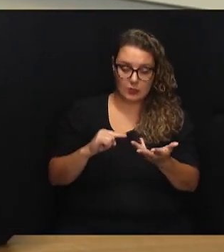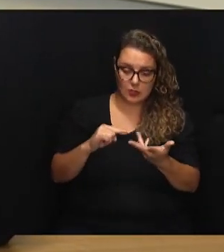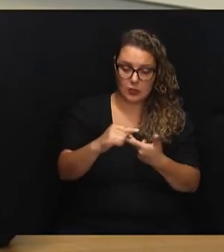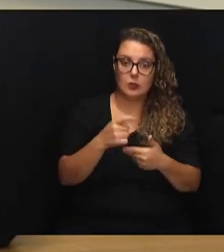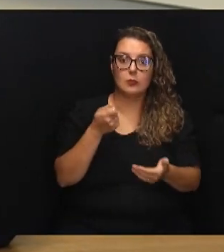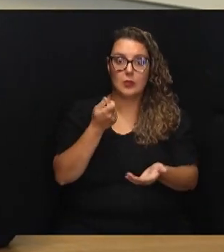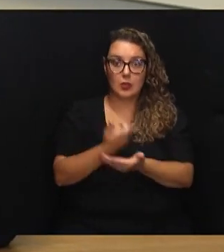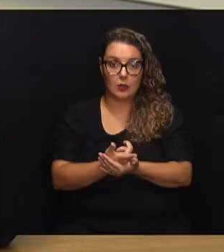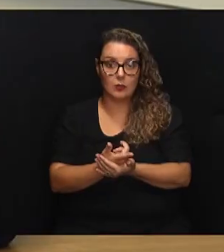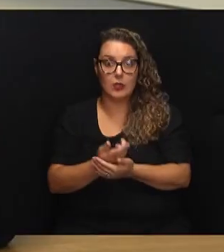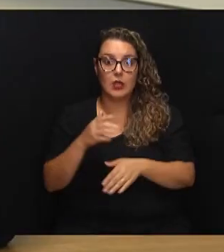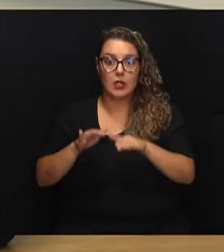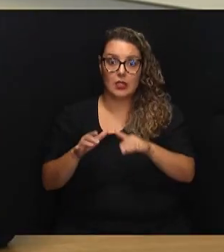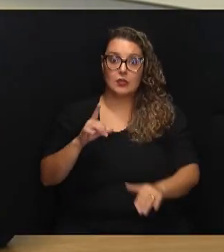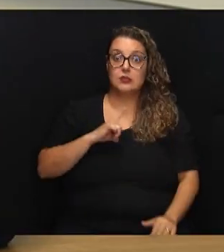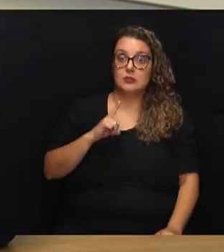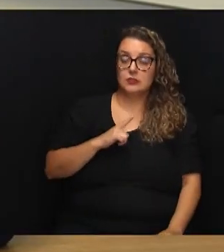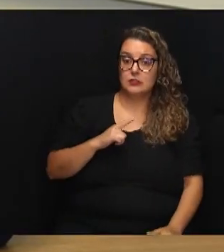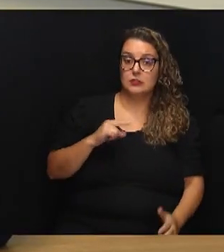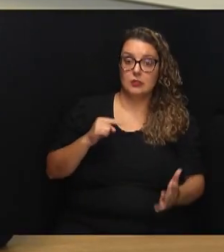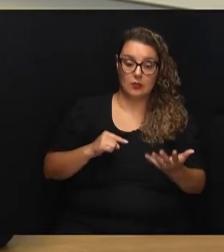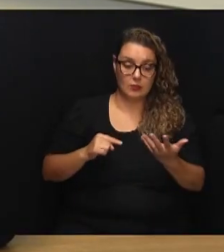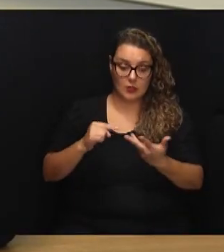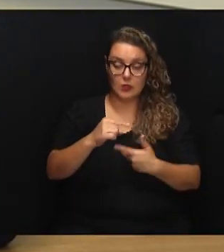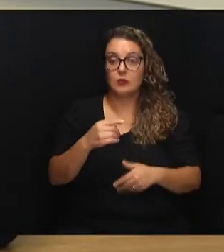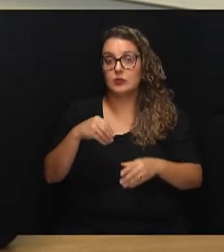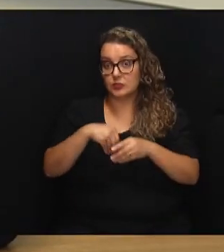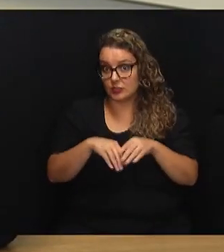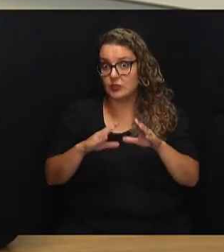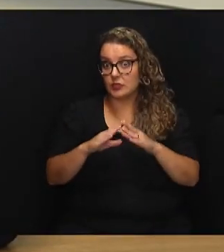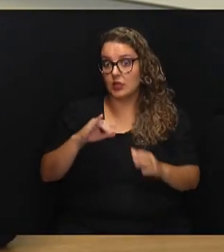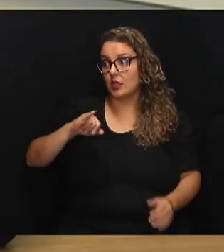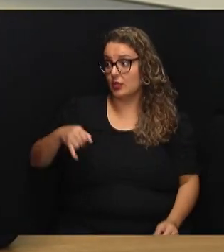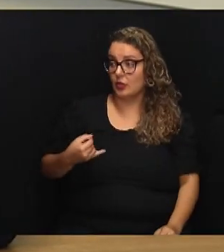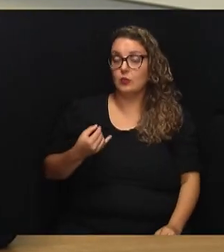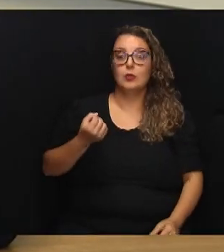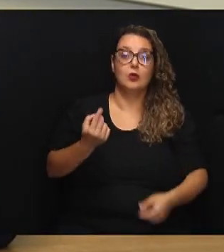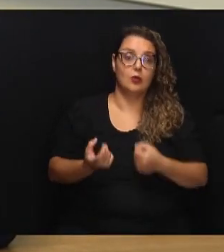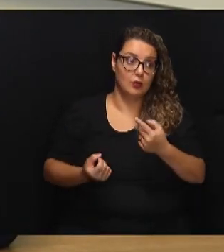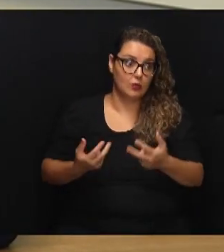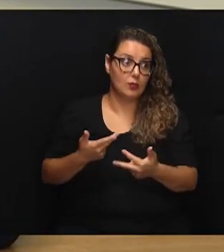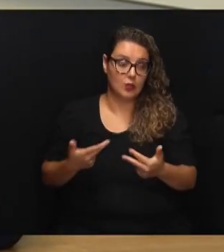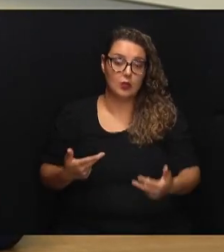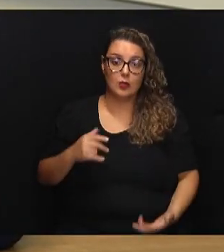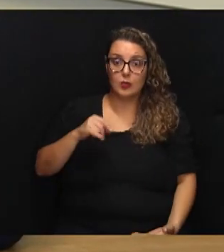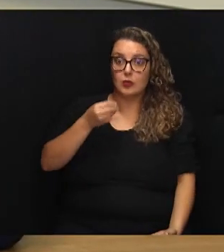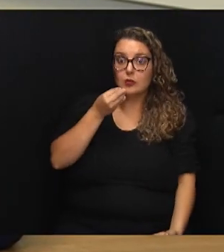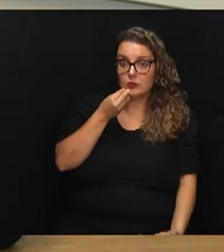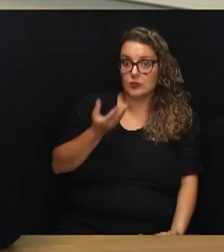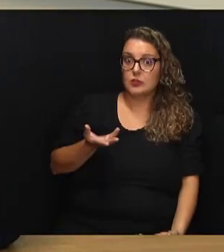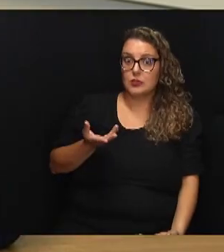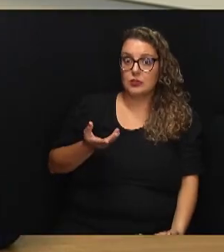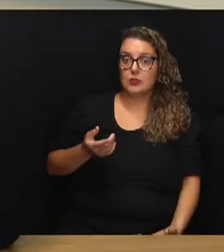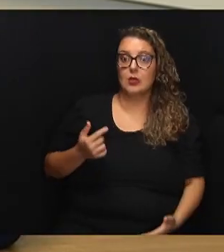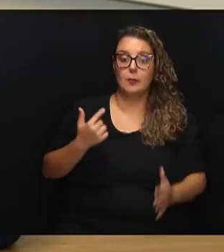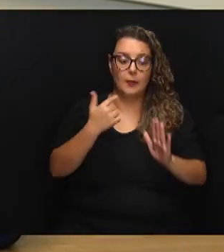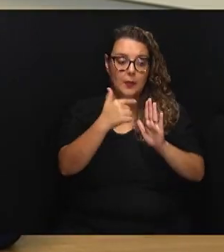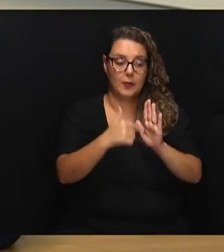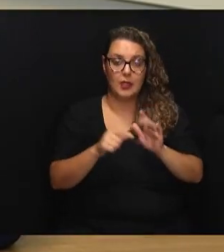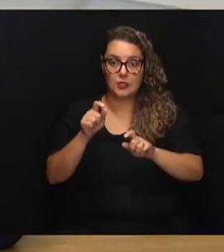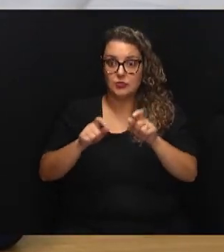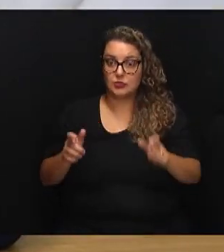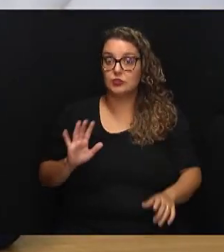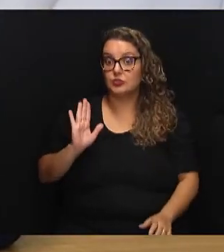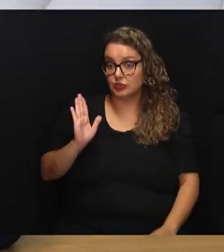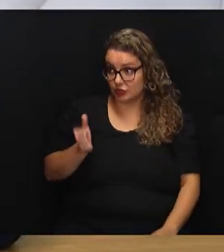ou às vezes eu já tenho esses itens em casa, né? E eu consigo aproveitar alguma coisa. Então, definir essa lista de pessoas, acho que já é